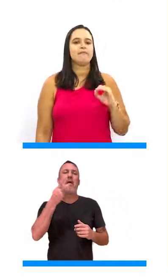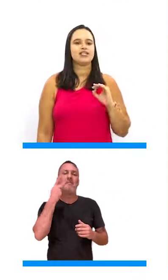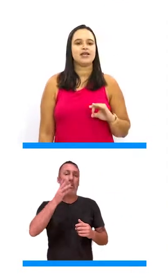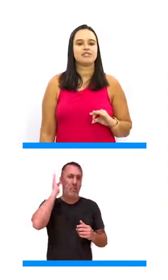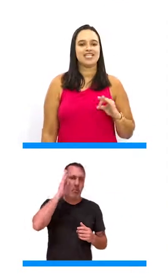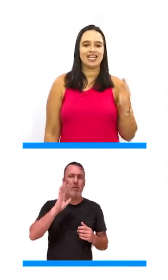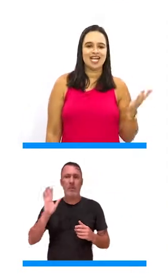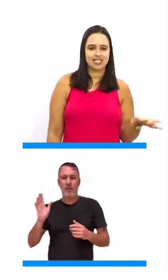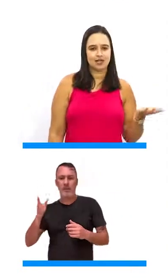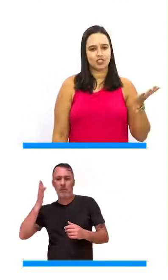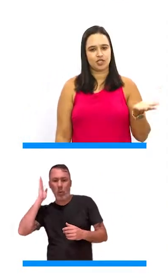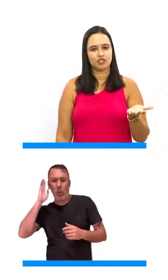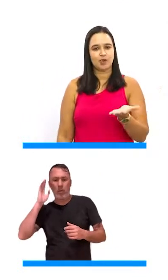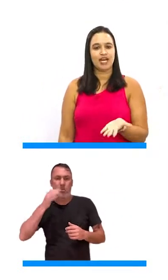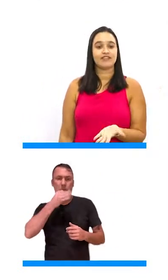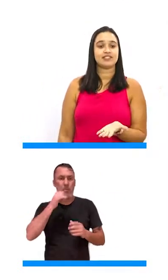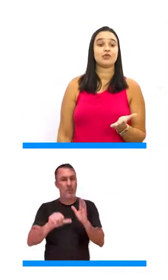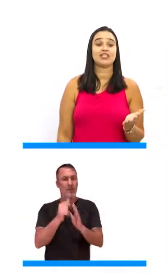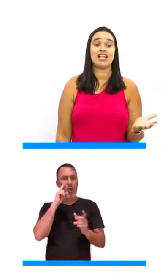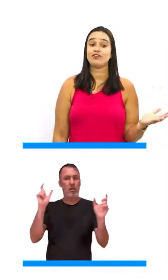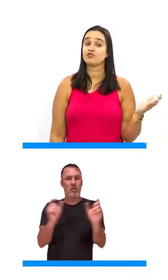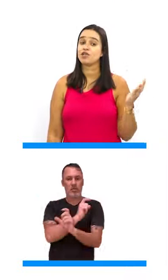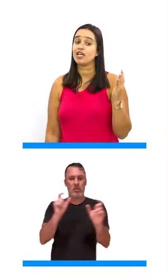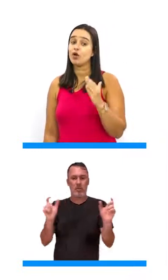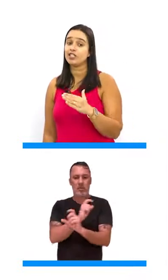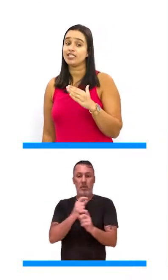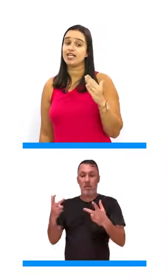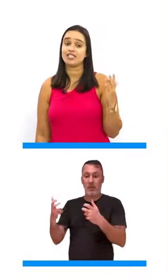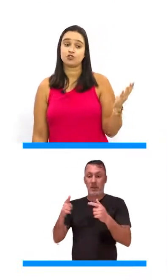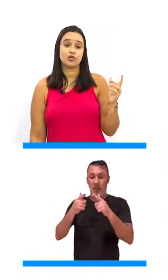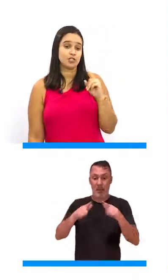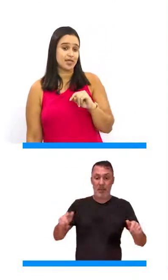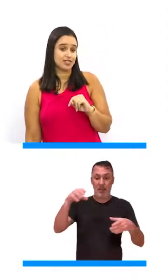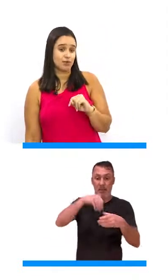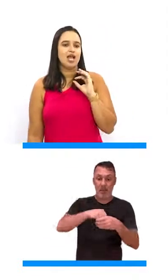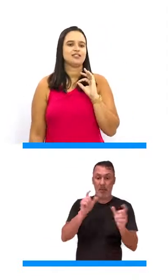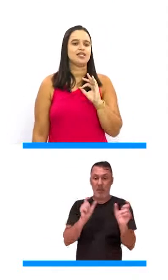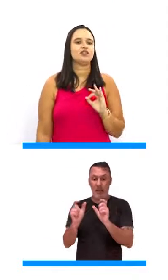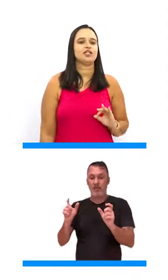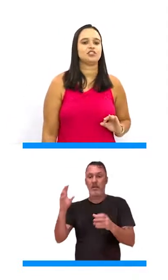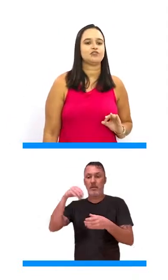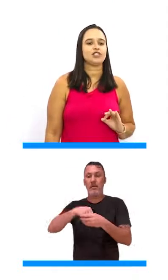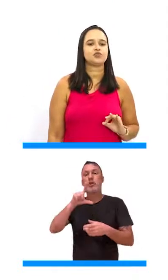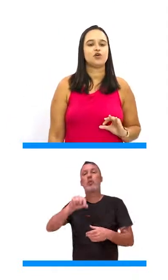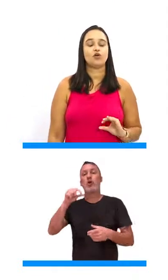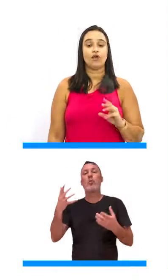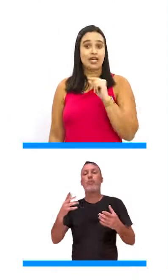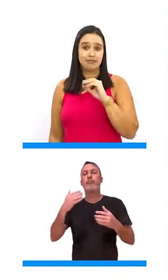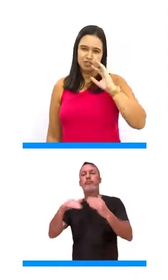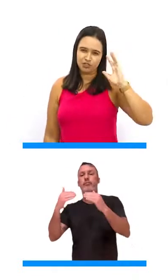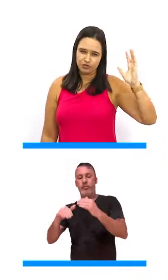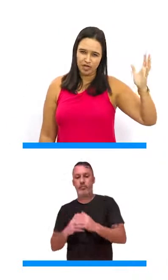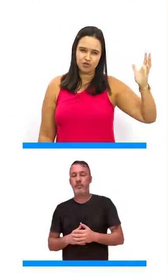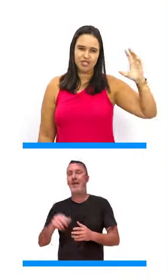vez. Percebe-se que a classe gramatical das palavras se altera em função da ordem que elas assumem na expressão. Assinale a alternativa que isso não ocorre.